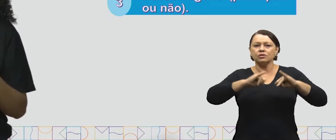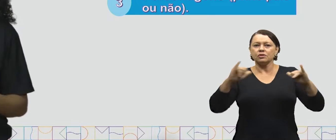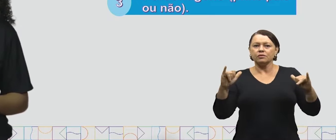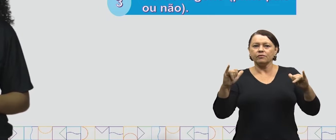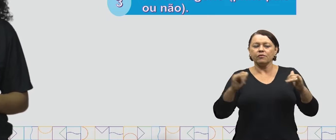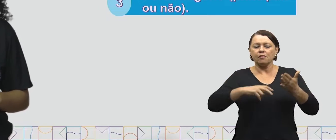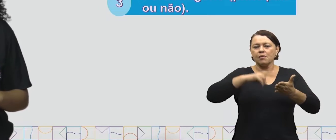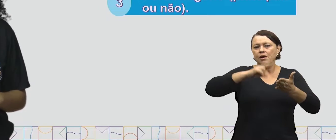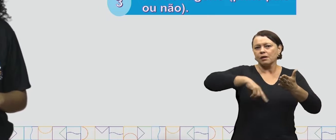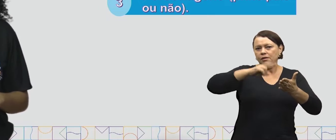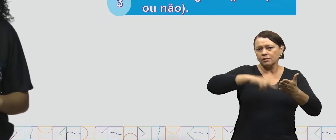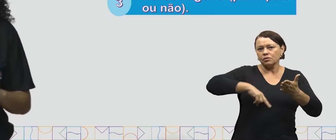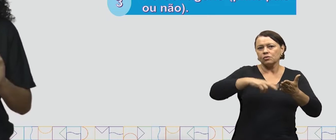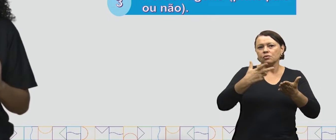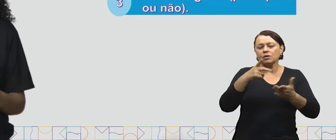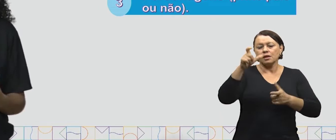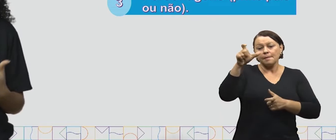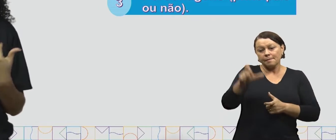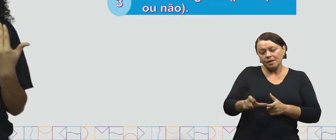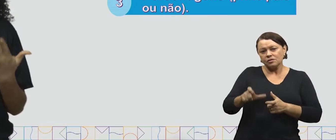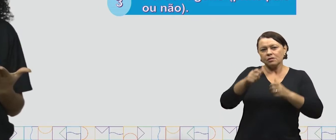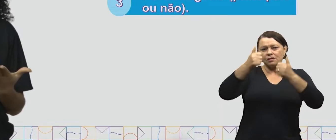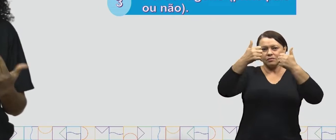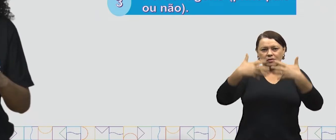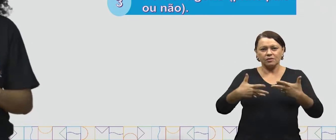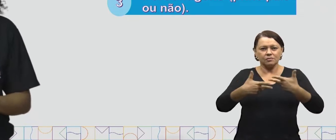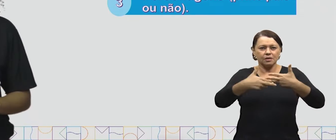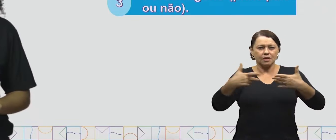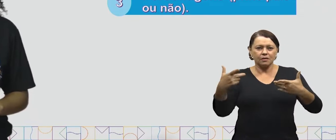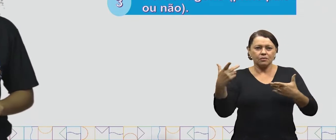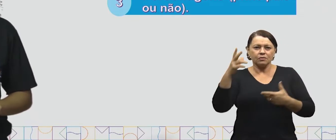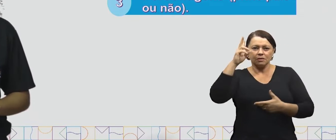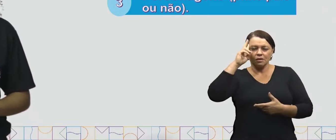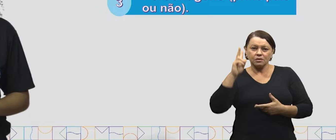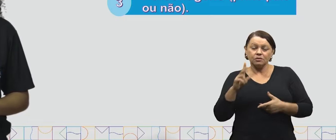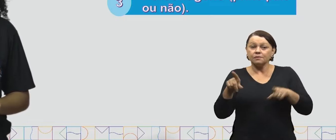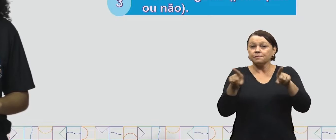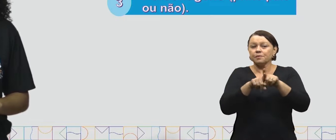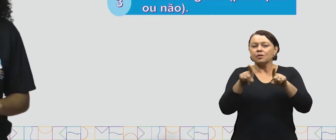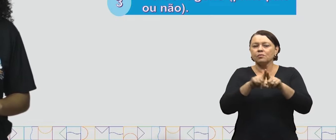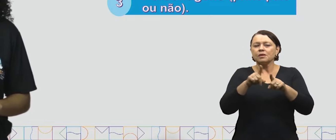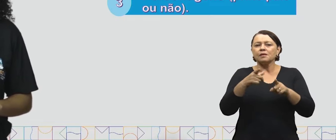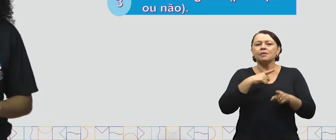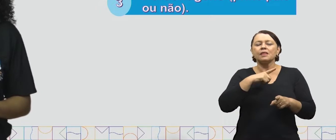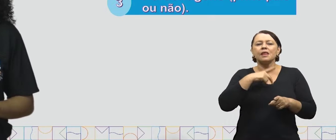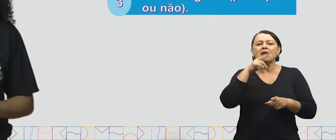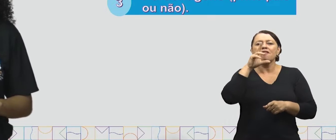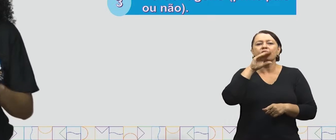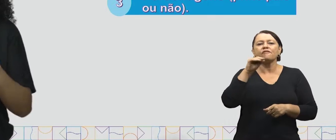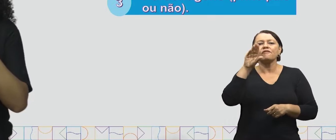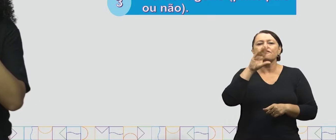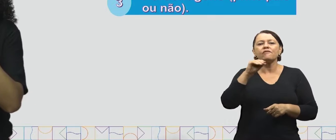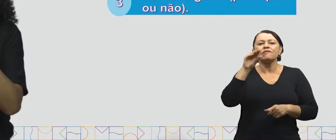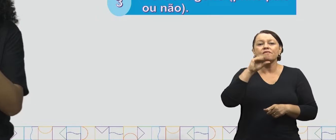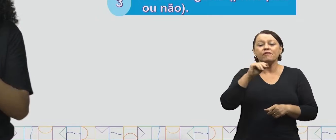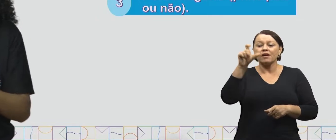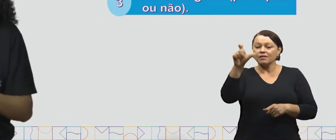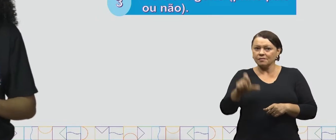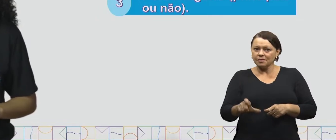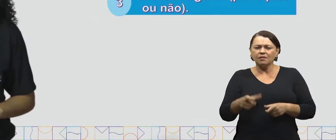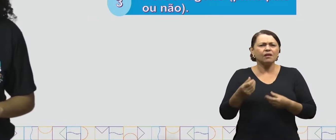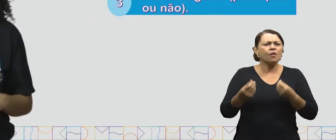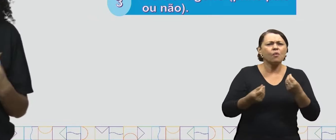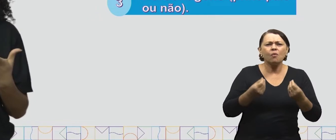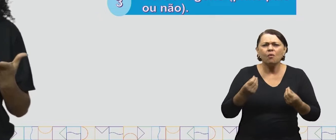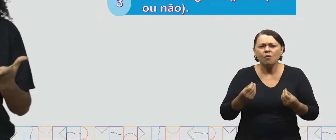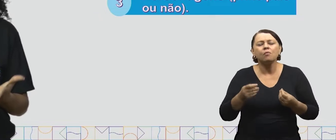que a personagem dirá algo, quanto narrar a fala da personagem. Como assim, professora? É isso